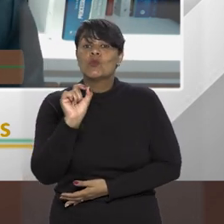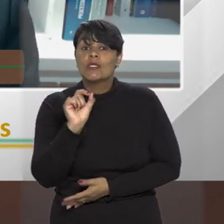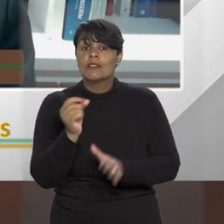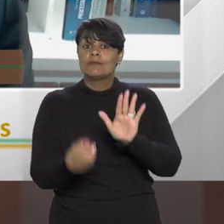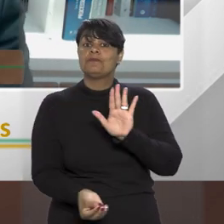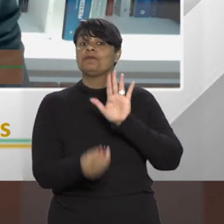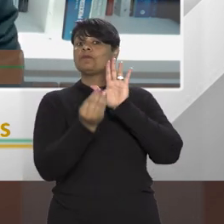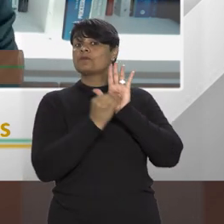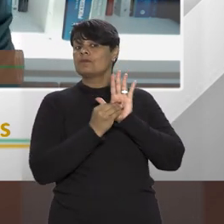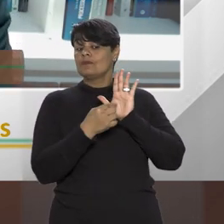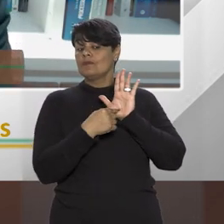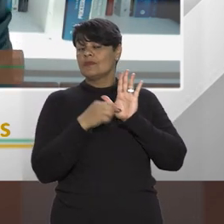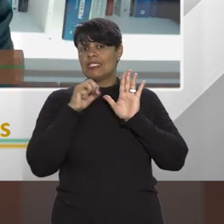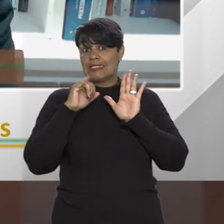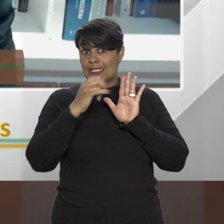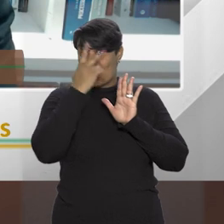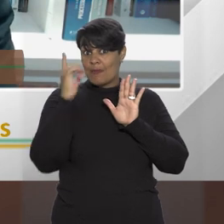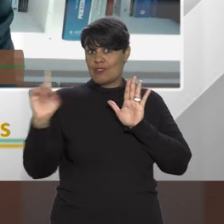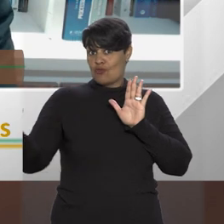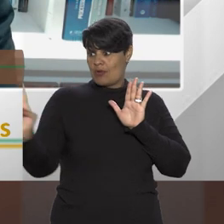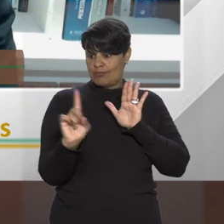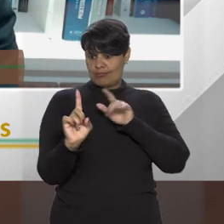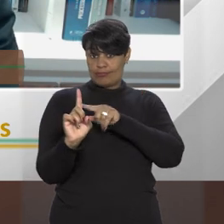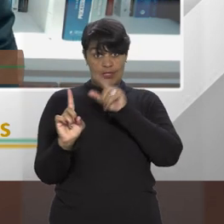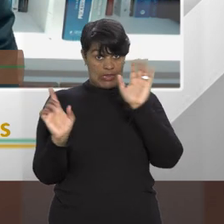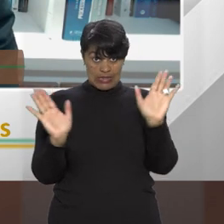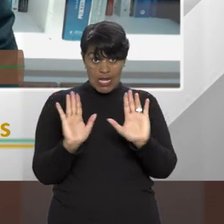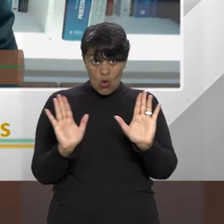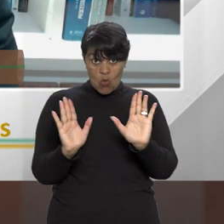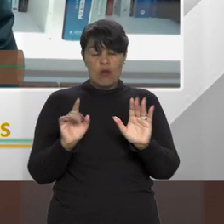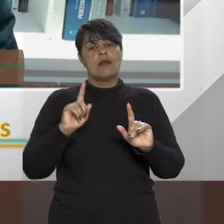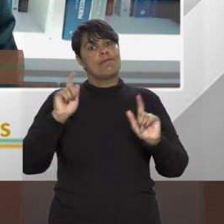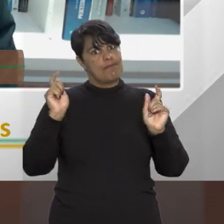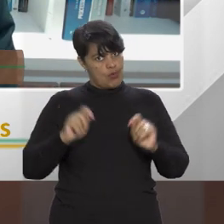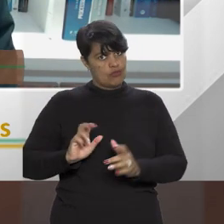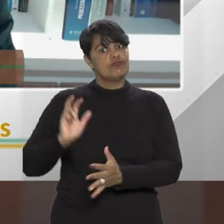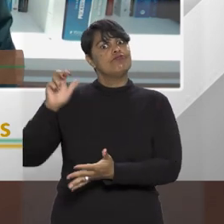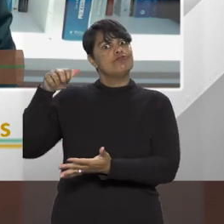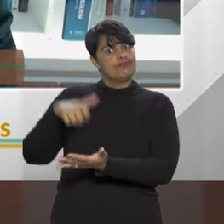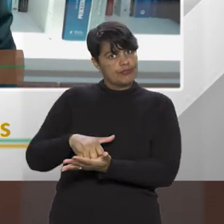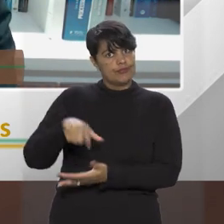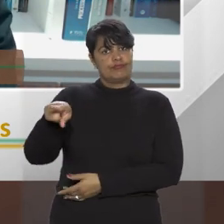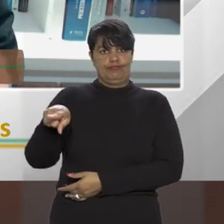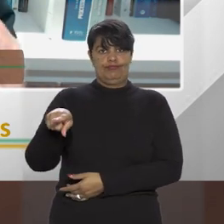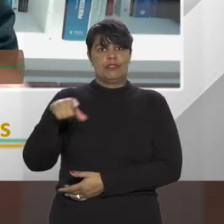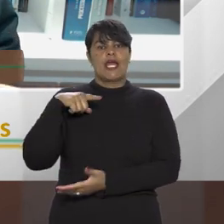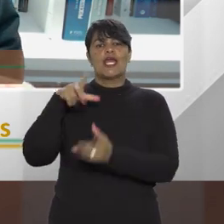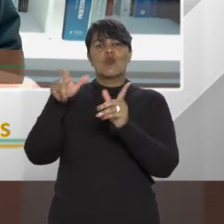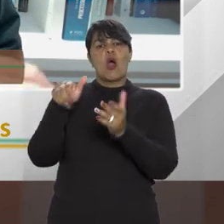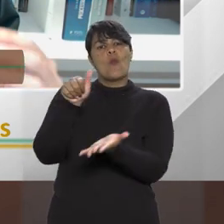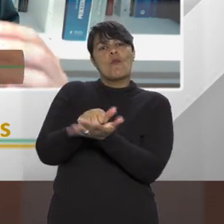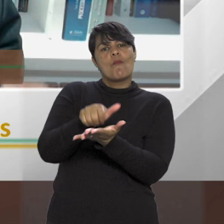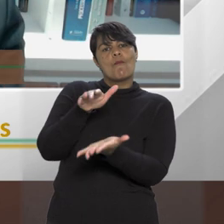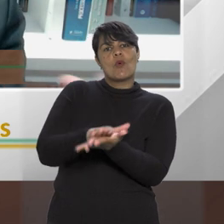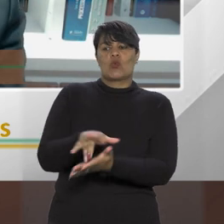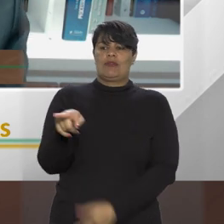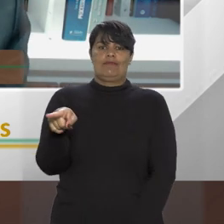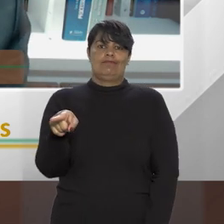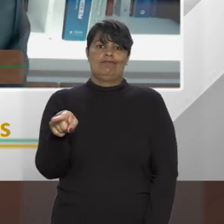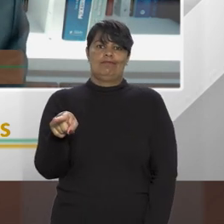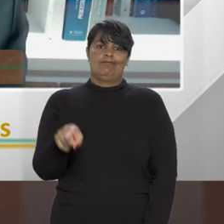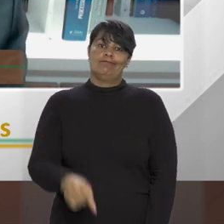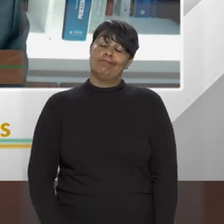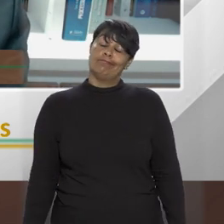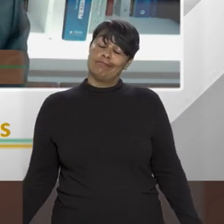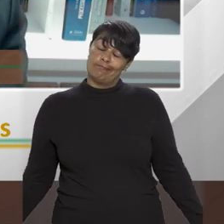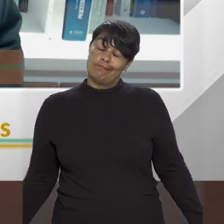sancionada. Ela recebe uma multa se ela não vai à audiência. Então, em resumo, eu não sou obrigado a